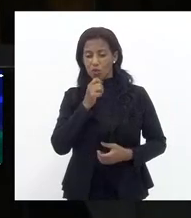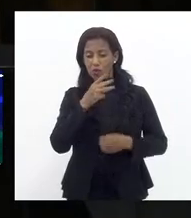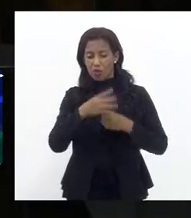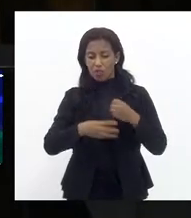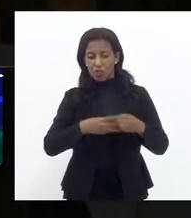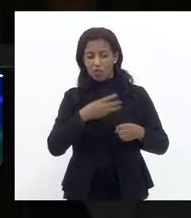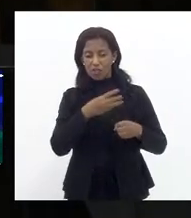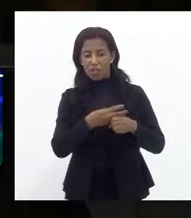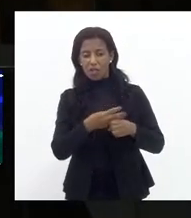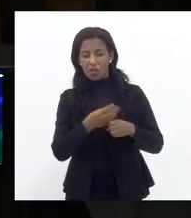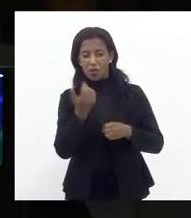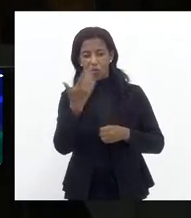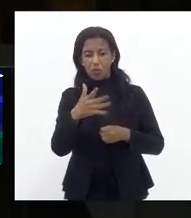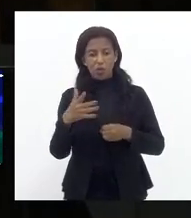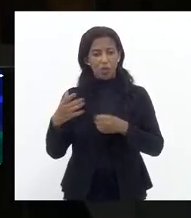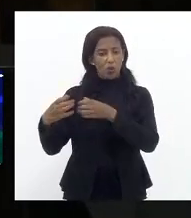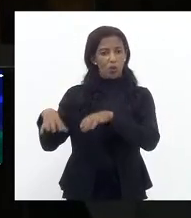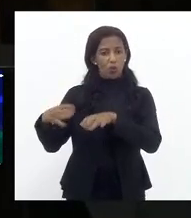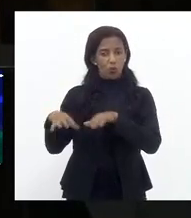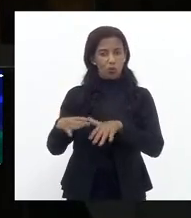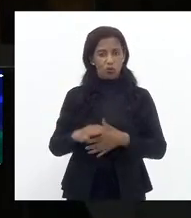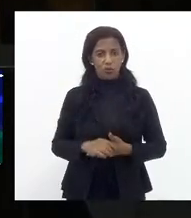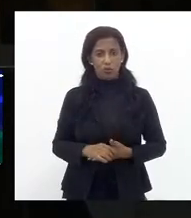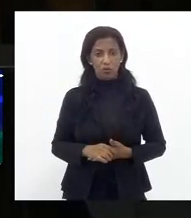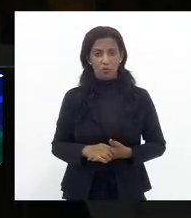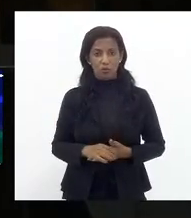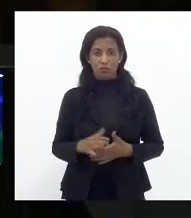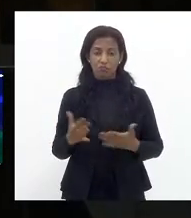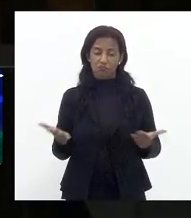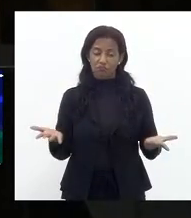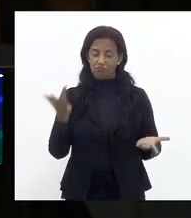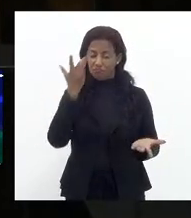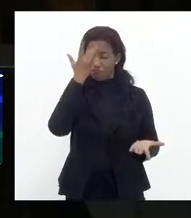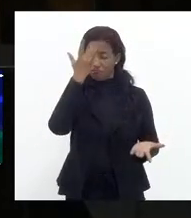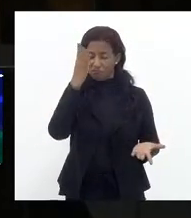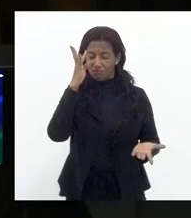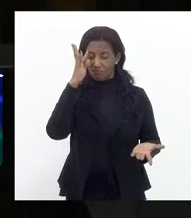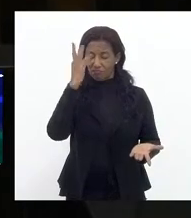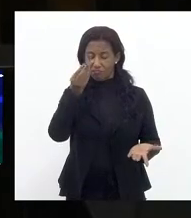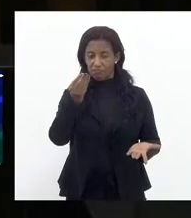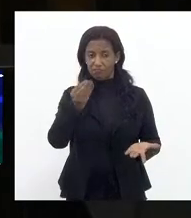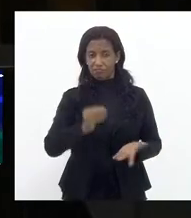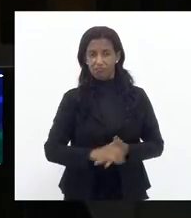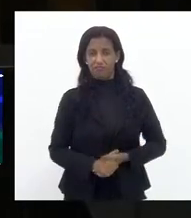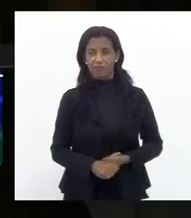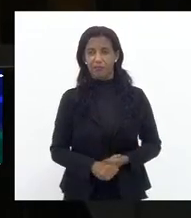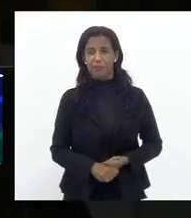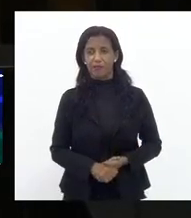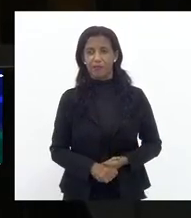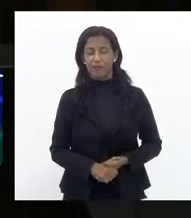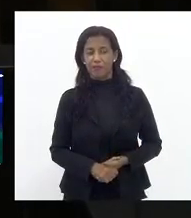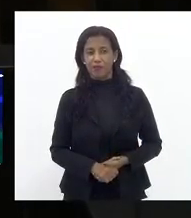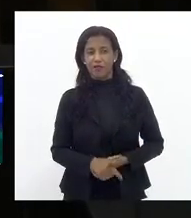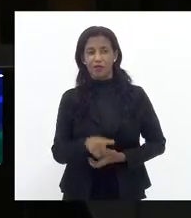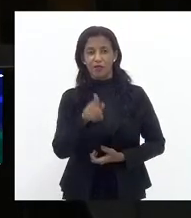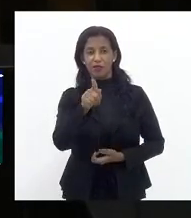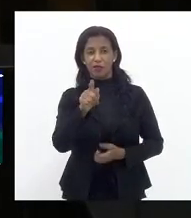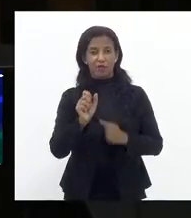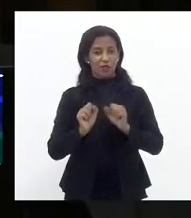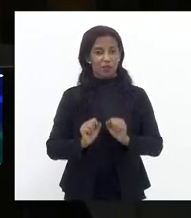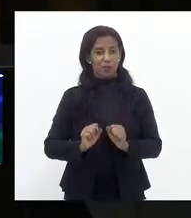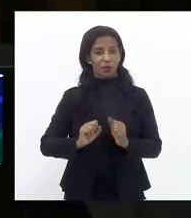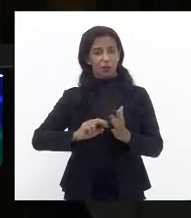vão querer fazer o concurso público. Isso é facílimo de resolver. Você pode alterar